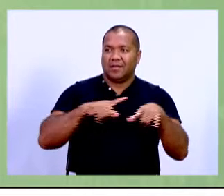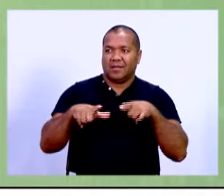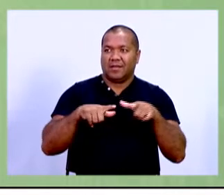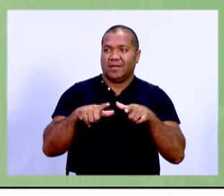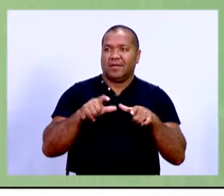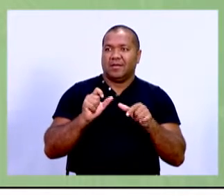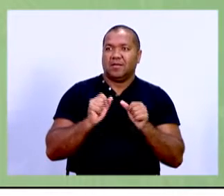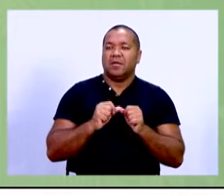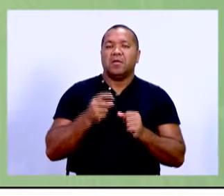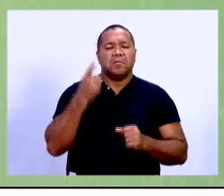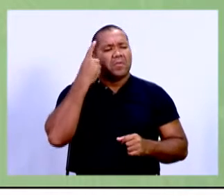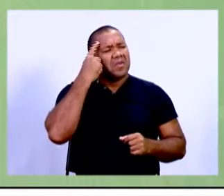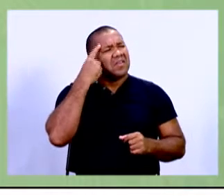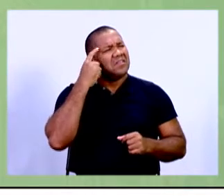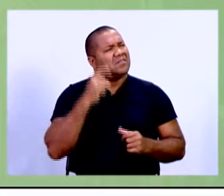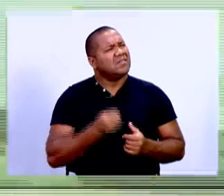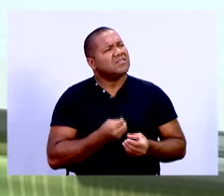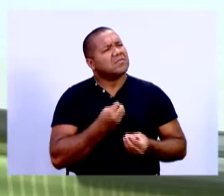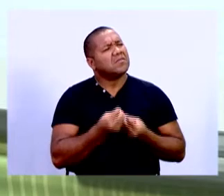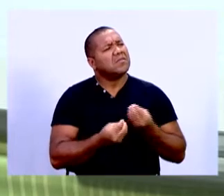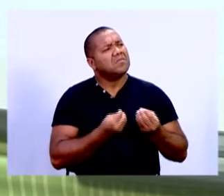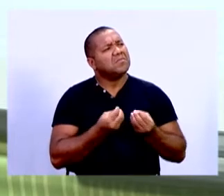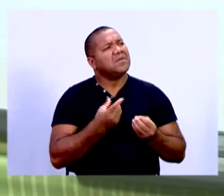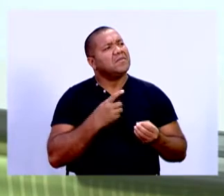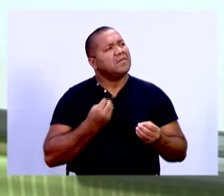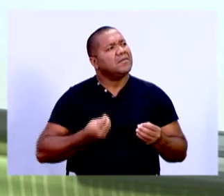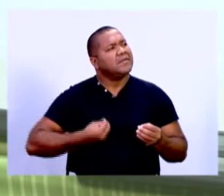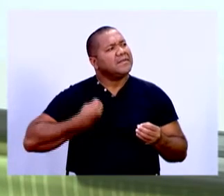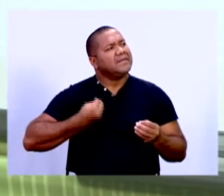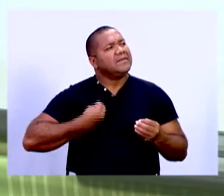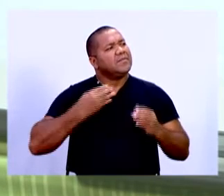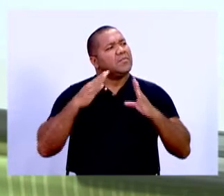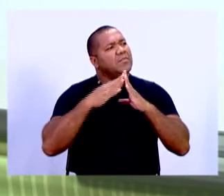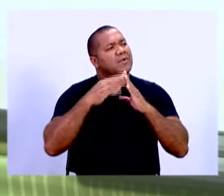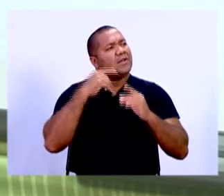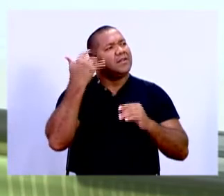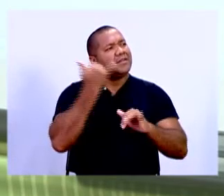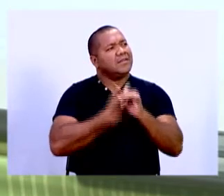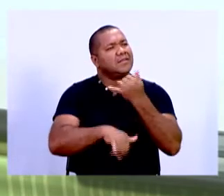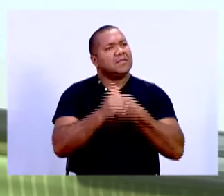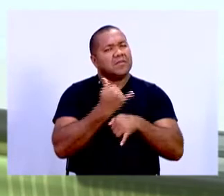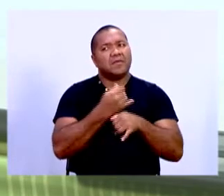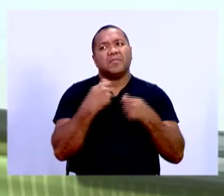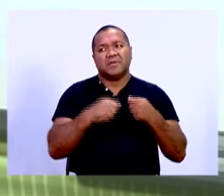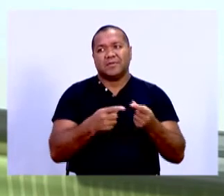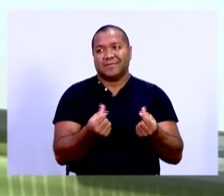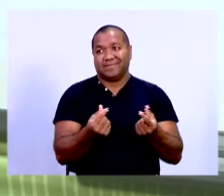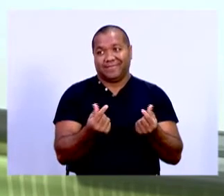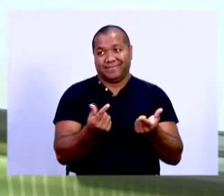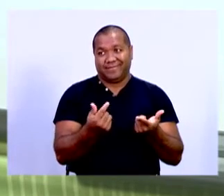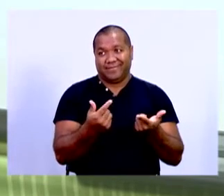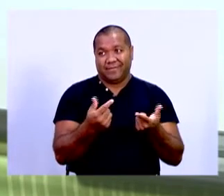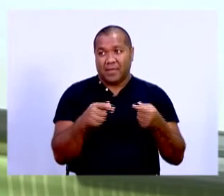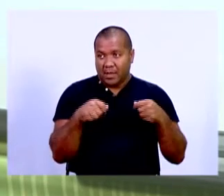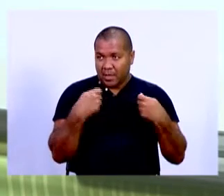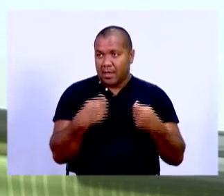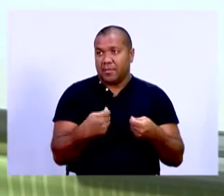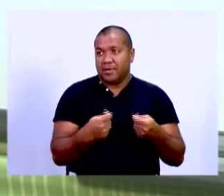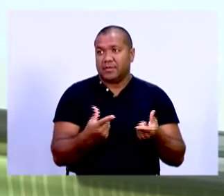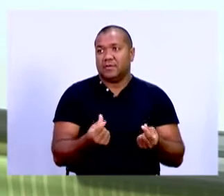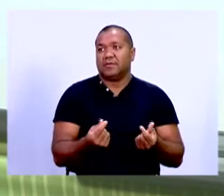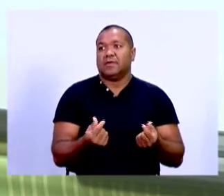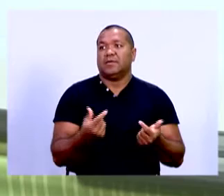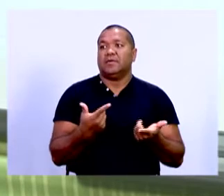pensa, para ele ter um serviço de hospedagem na internet, ele vai ter que gastar. Ele vai ter que investir em alguma